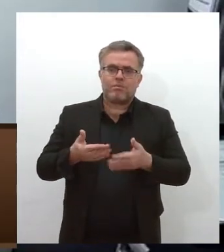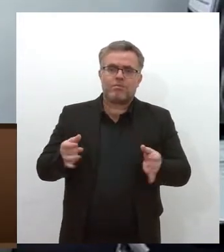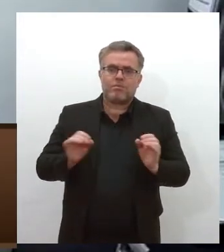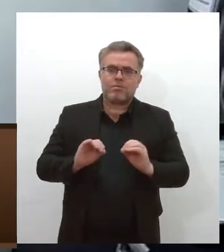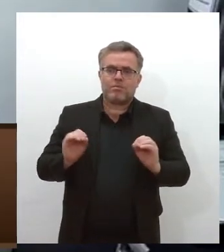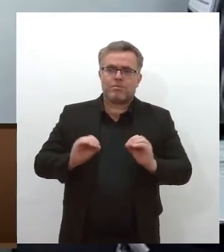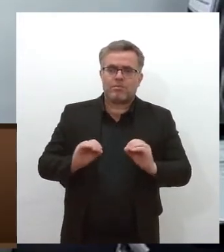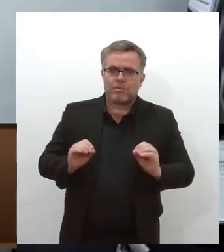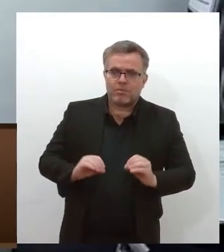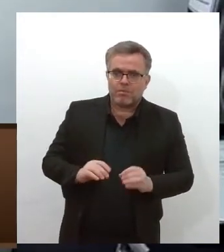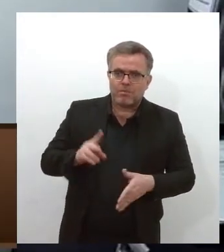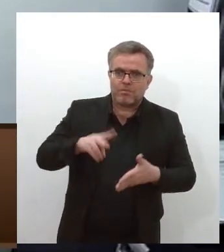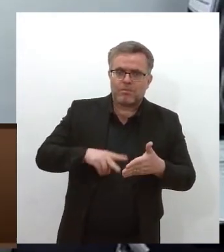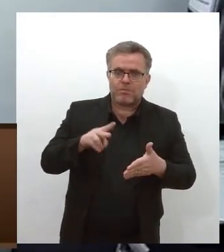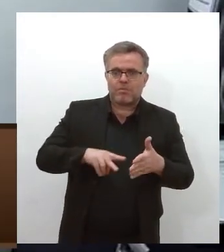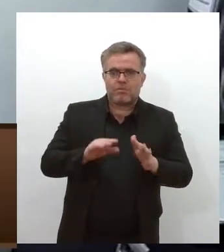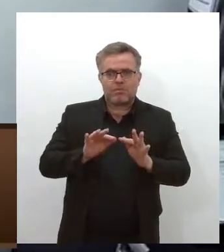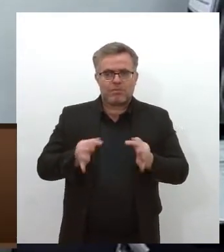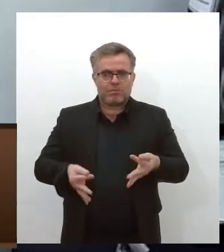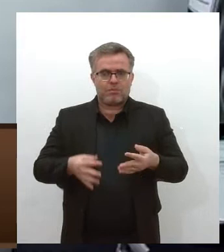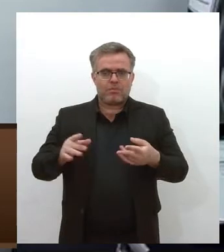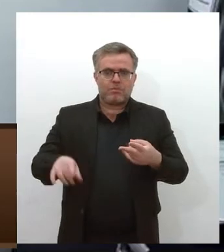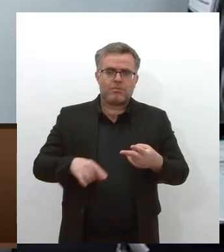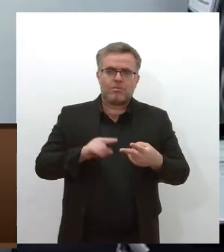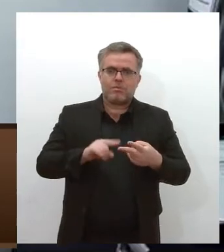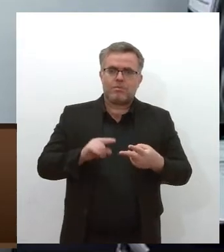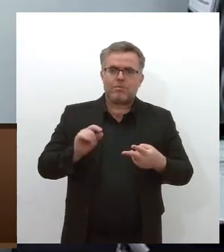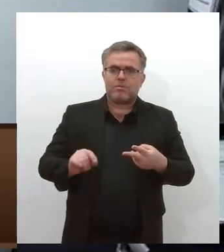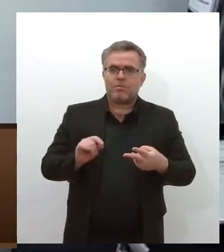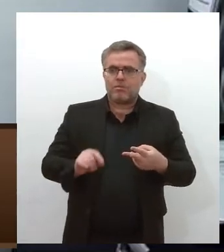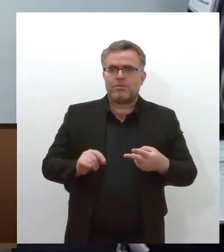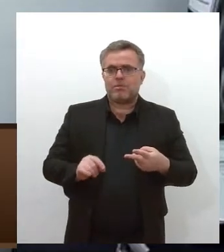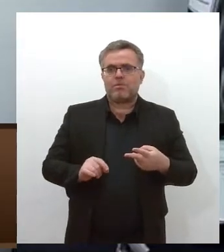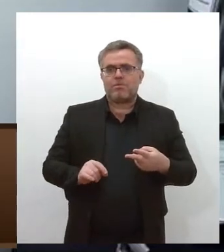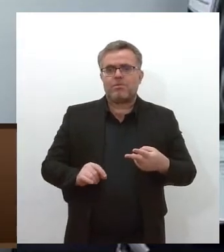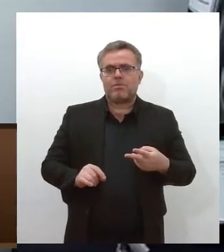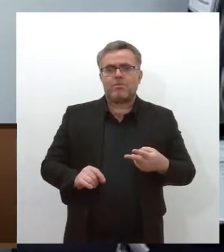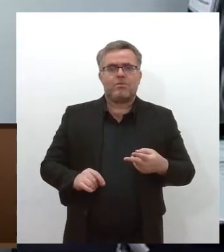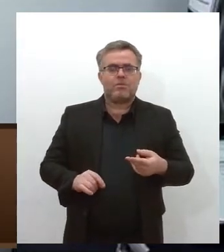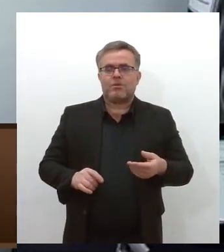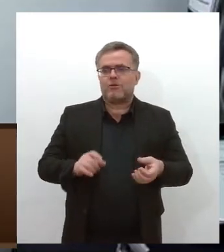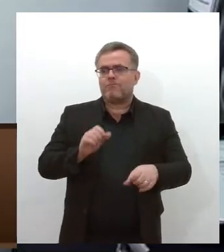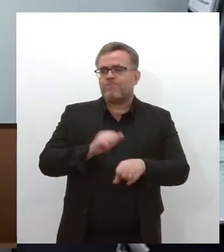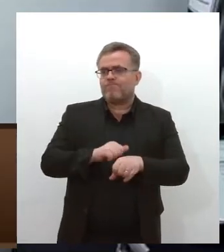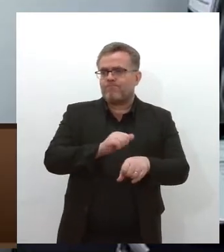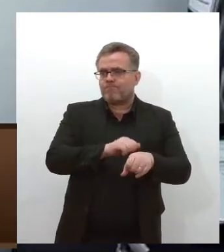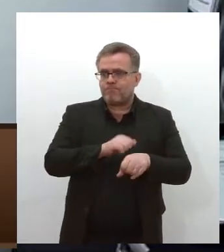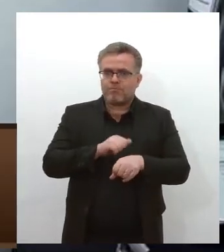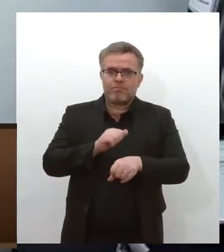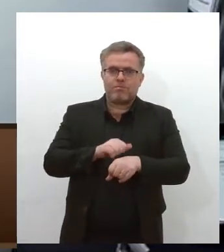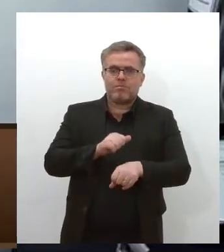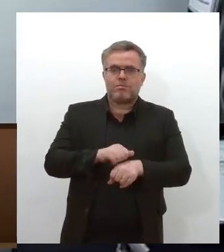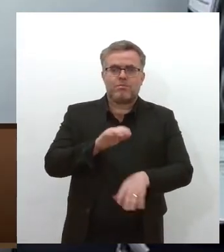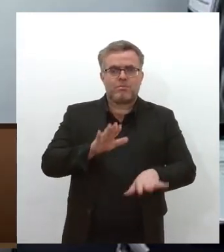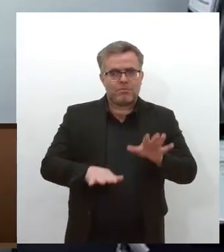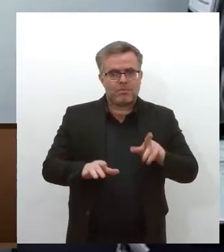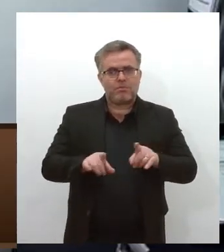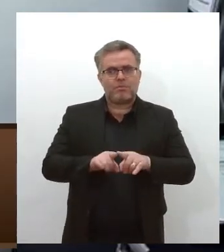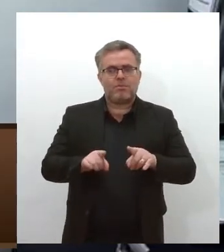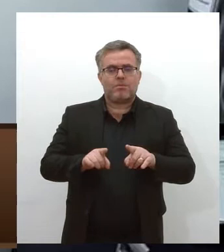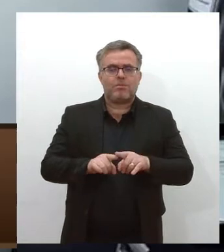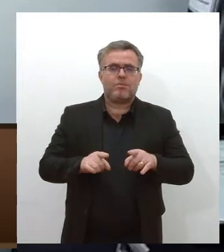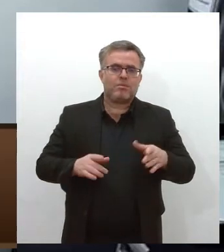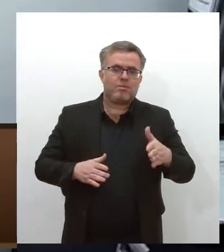leitura, associado a isso, até as próprias crises econômicas ou dificuldades financeiras acabam limitando até mesmo